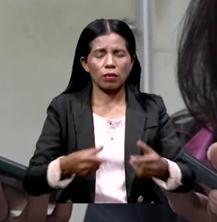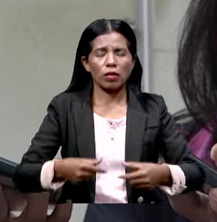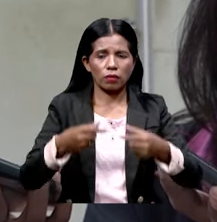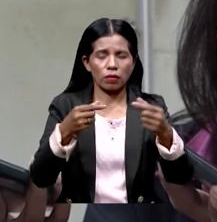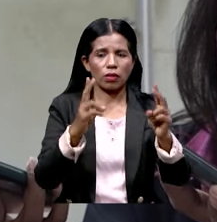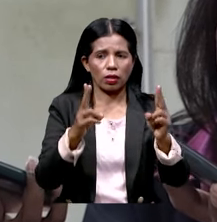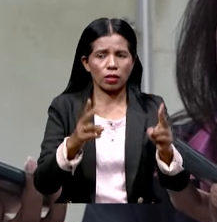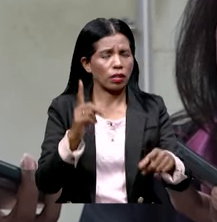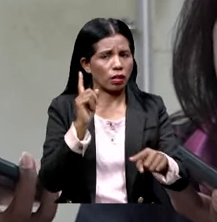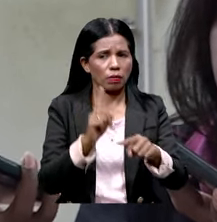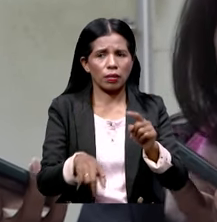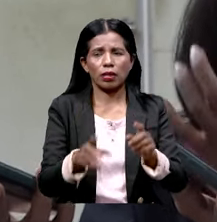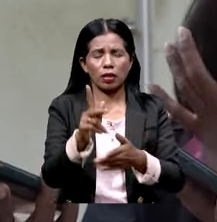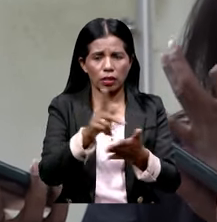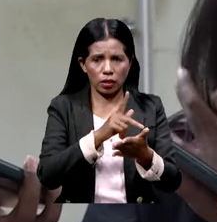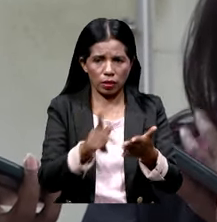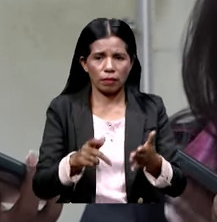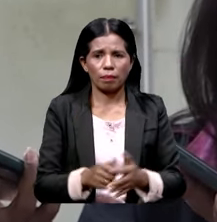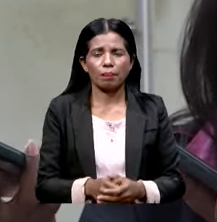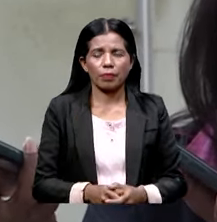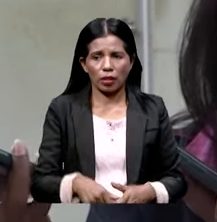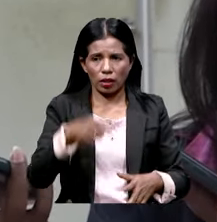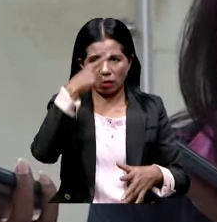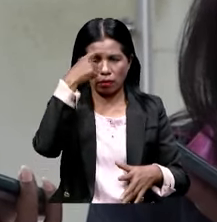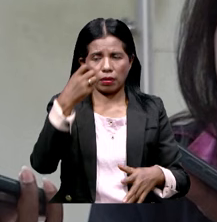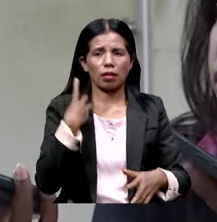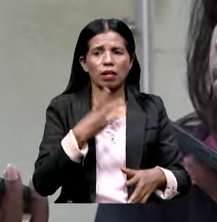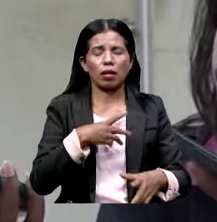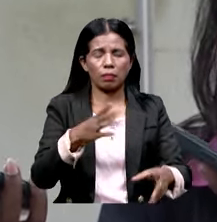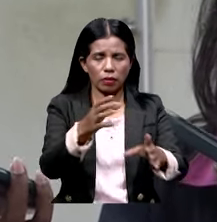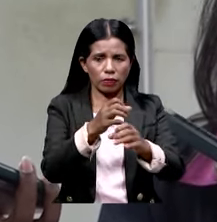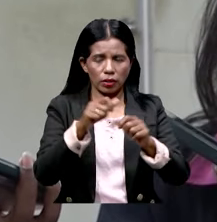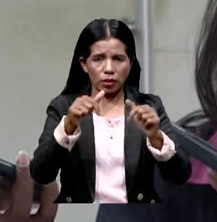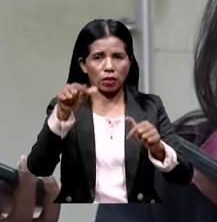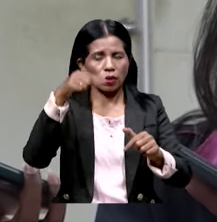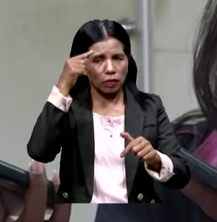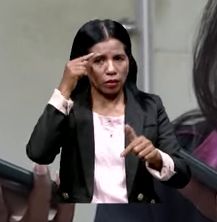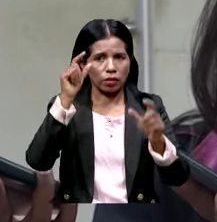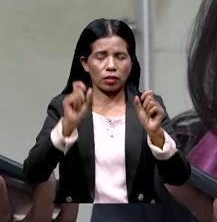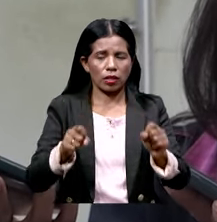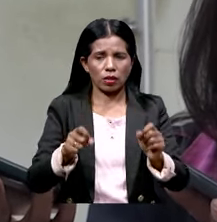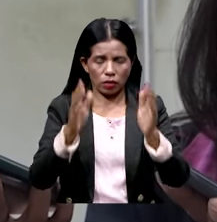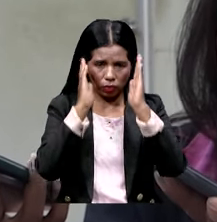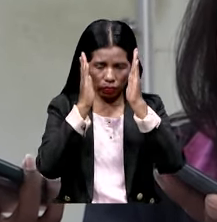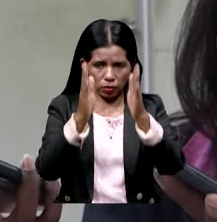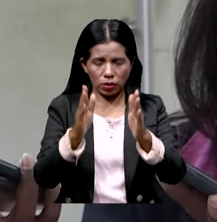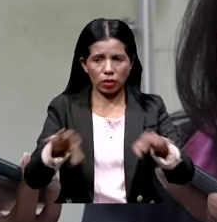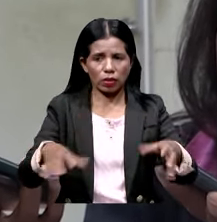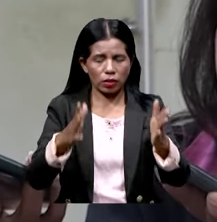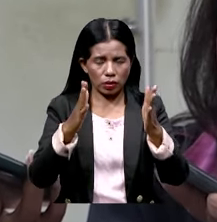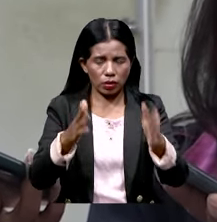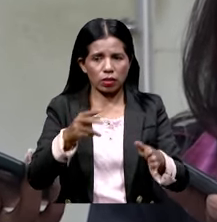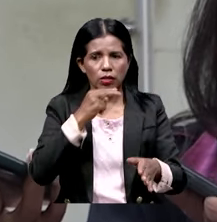E da nela bele, nem crime, crime, também nem a me foti, né, a tu governo tem que tal atenção para funcionário na carcira